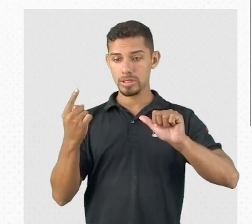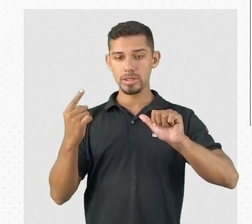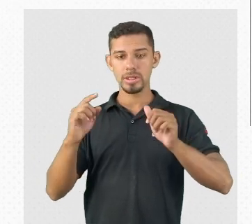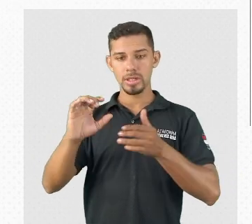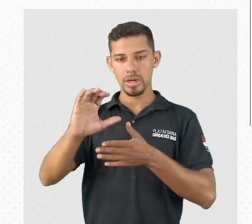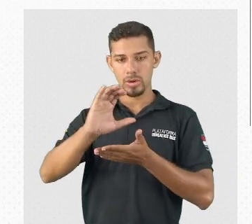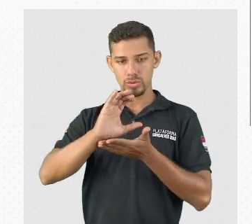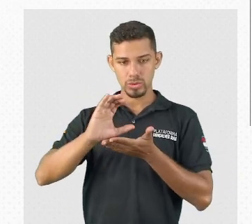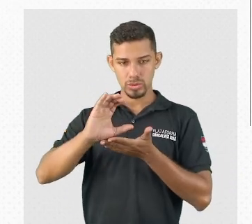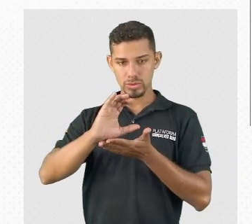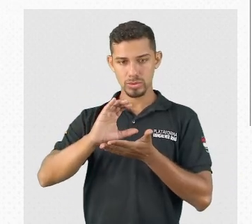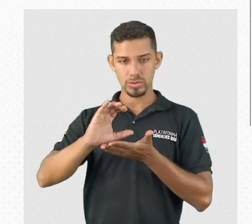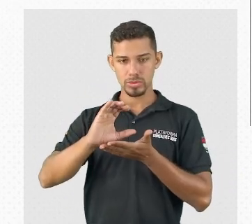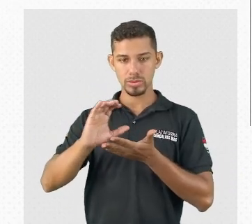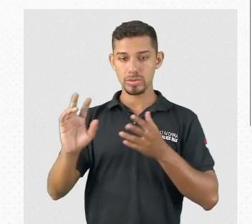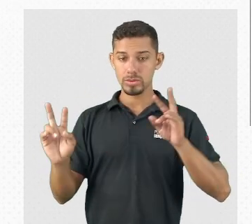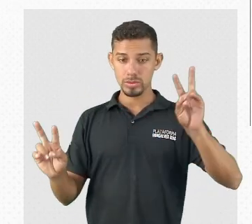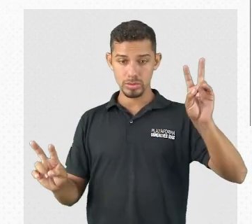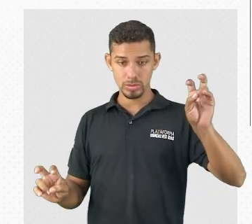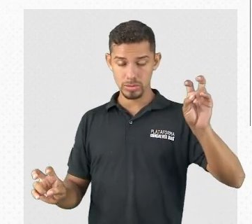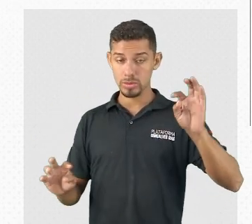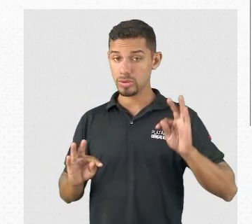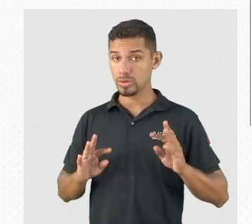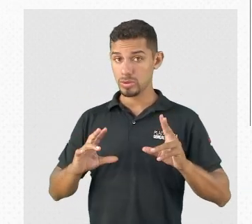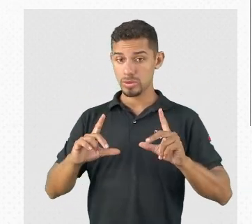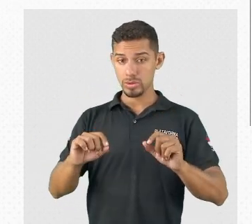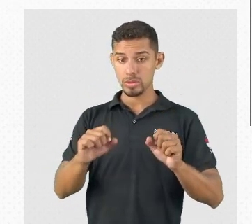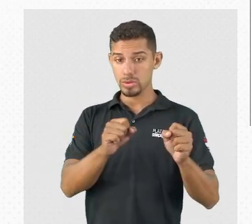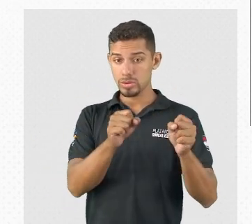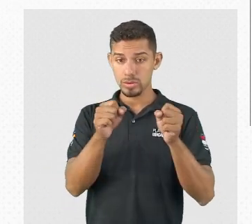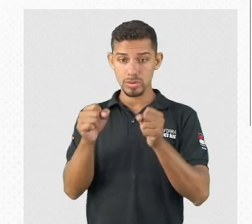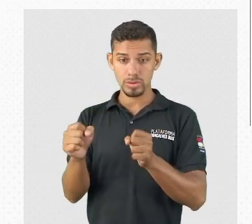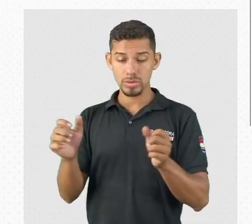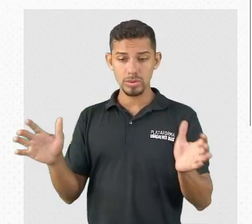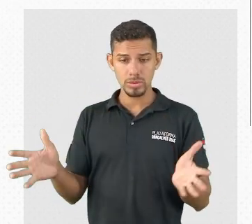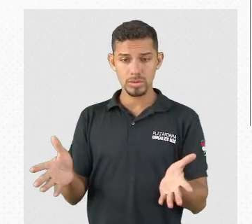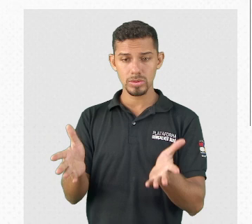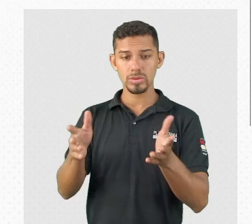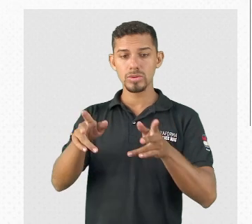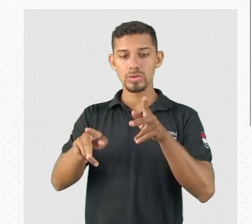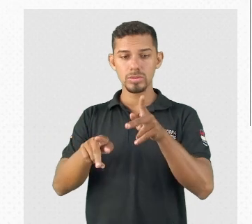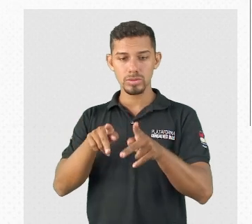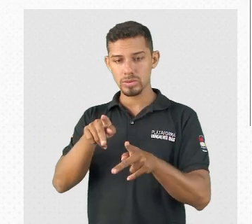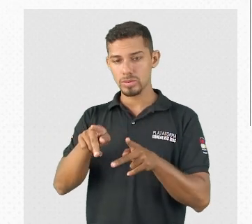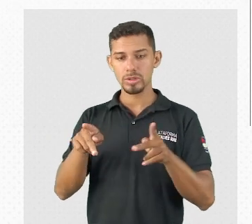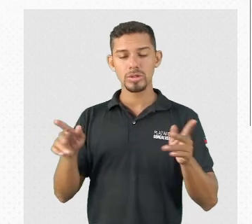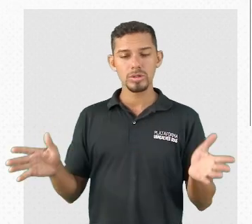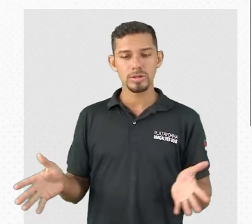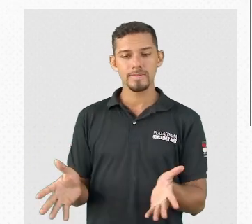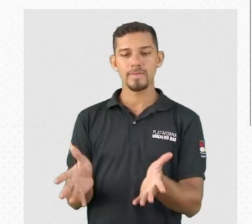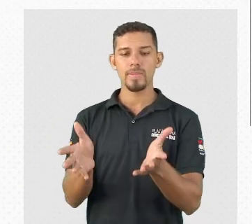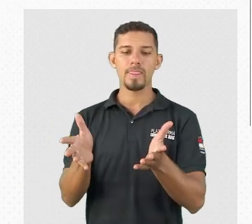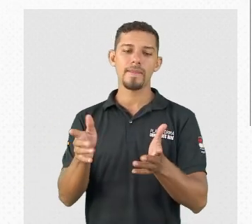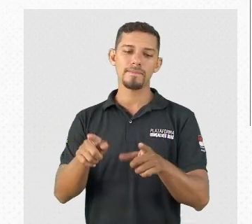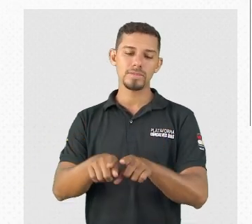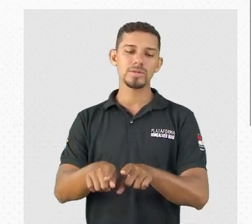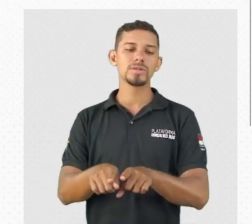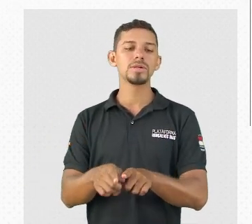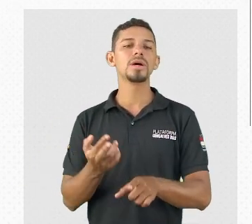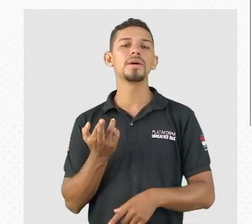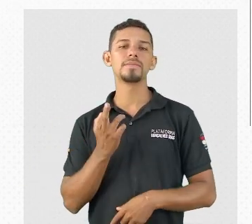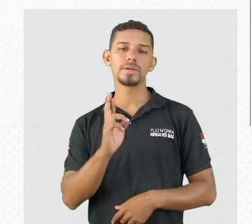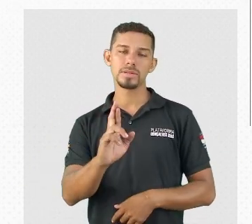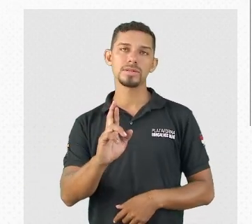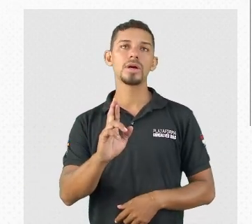tá? Então, abre aspas, todo poder emana do povo, que o exerce através de seus